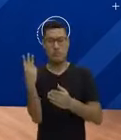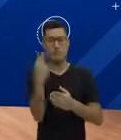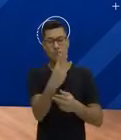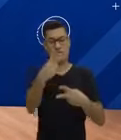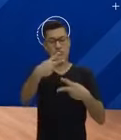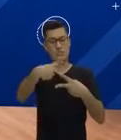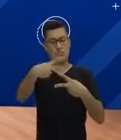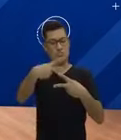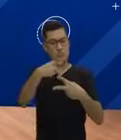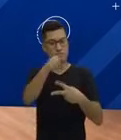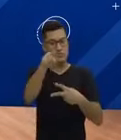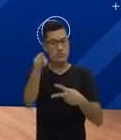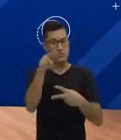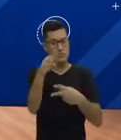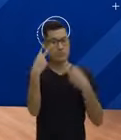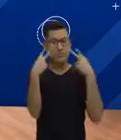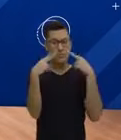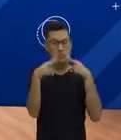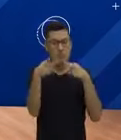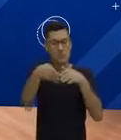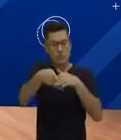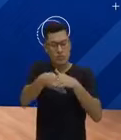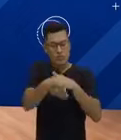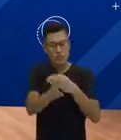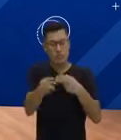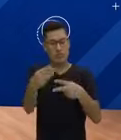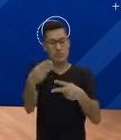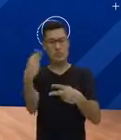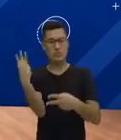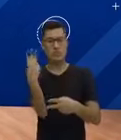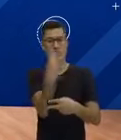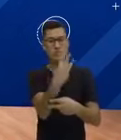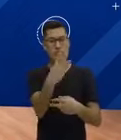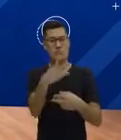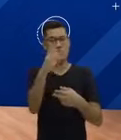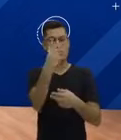SEDUC, você vai ter acesso. Entre no site da SEDUC,